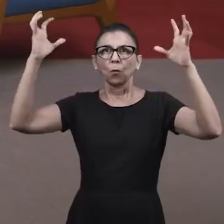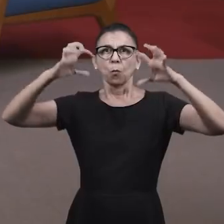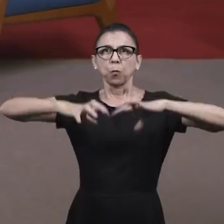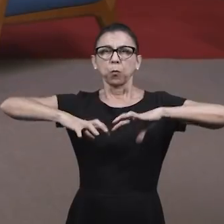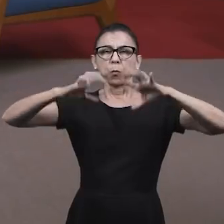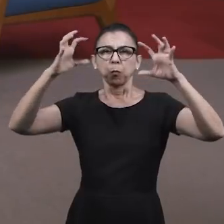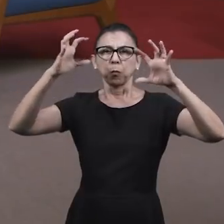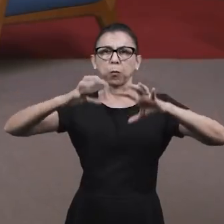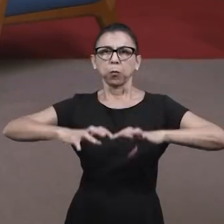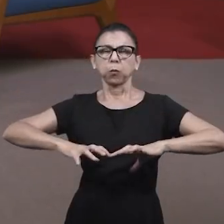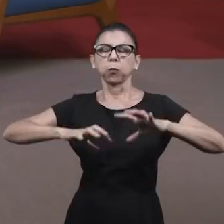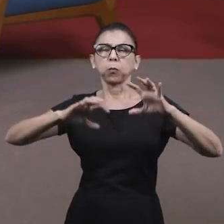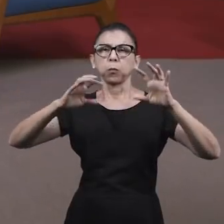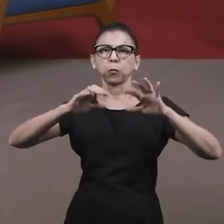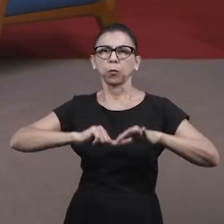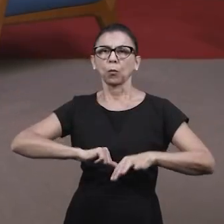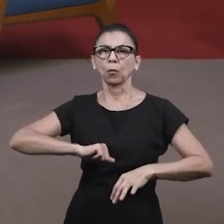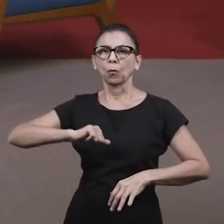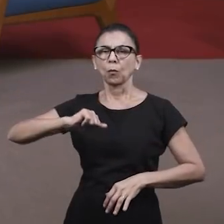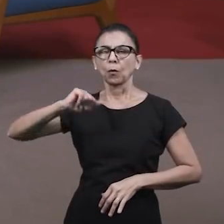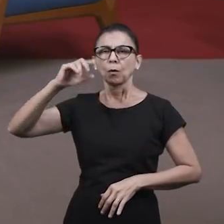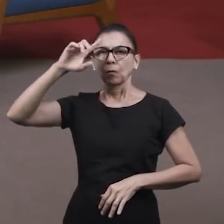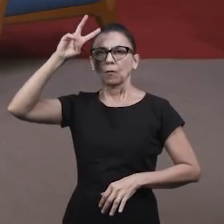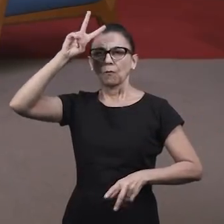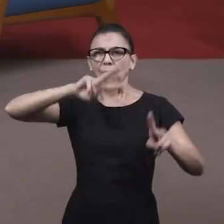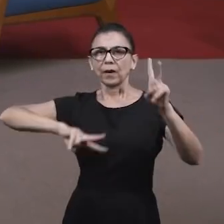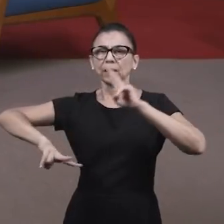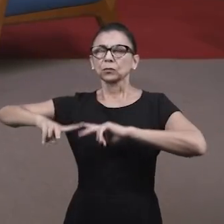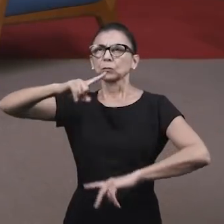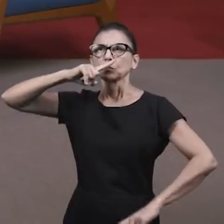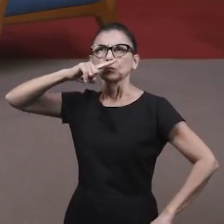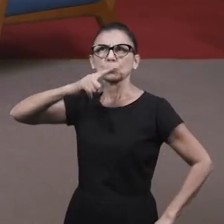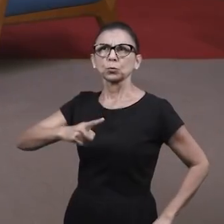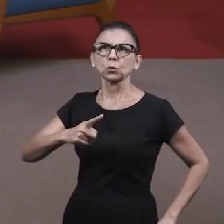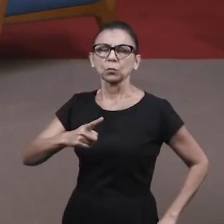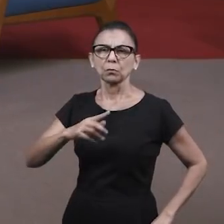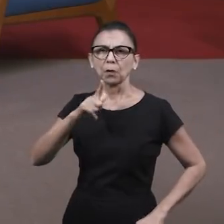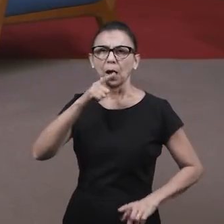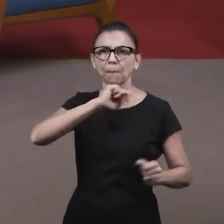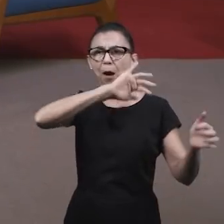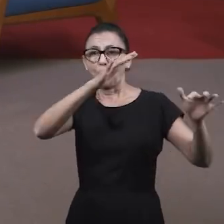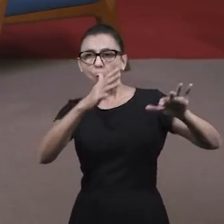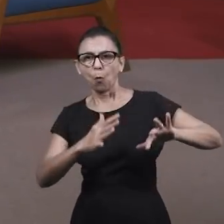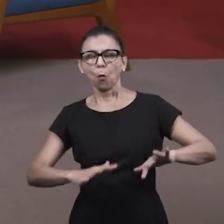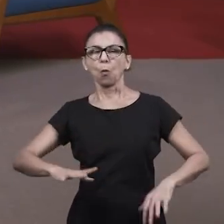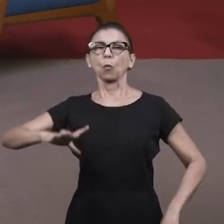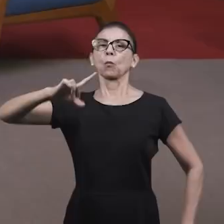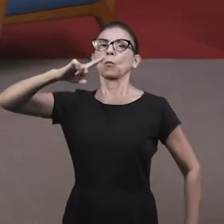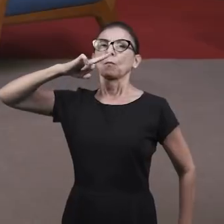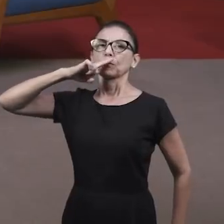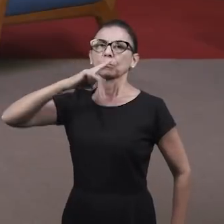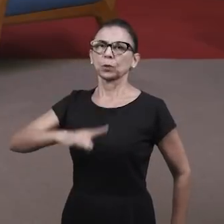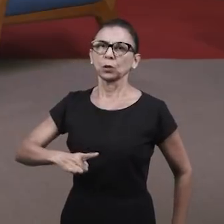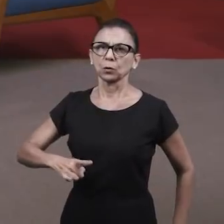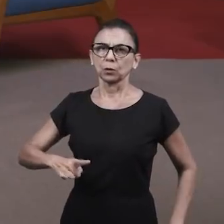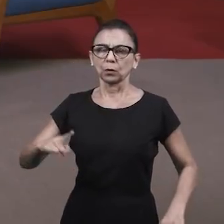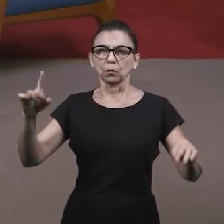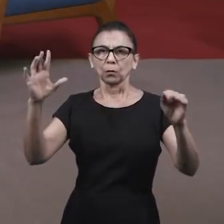convida os discípulos para atravessarem o mar da Galileia. E houve uma tempestade, Jesus então aparece, né? Estavam